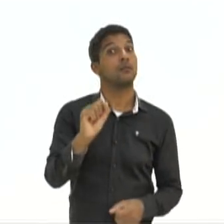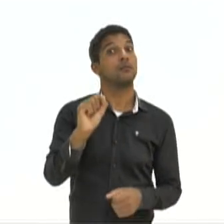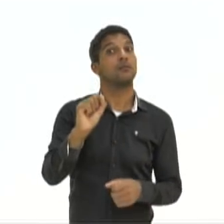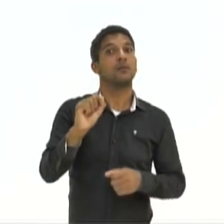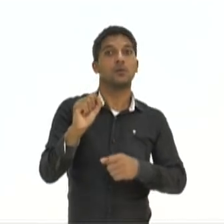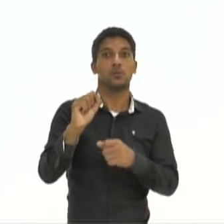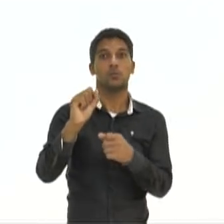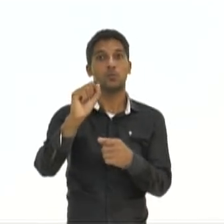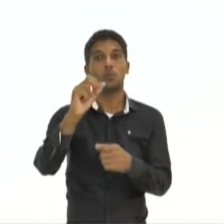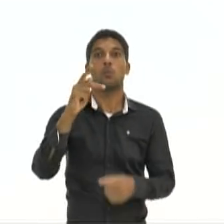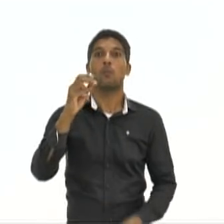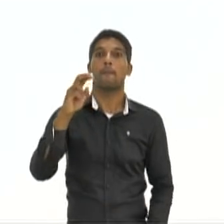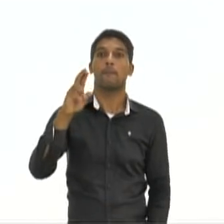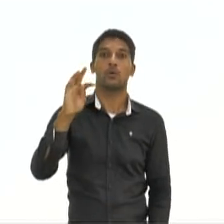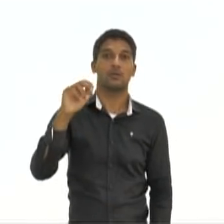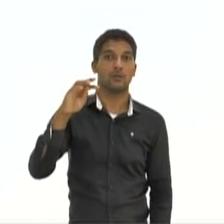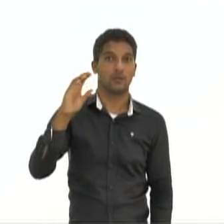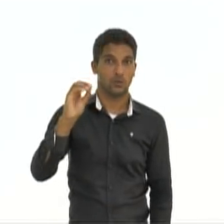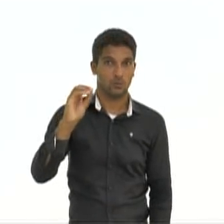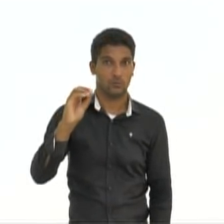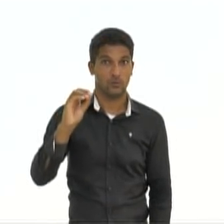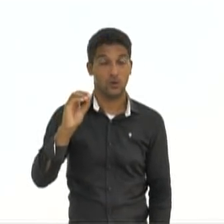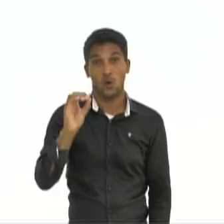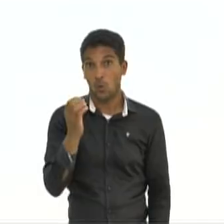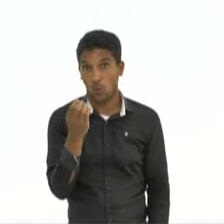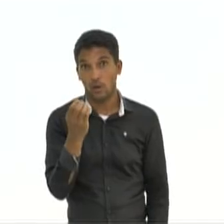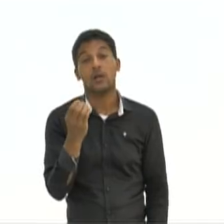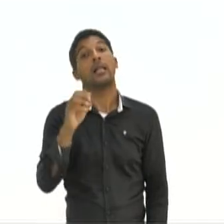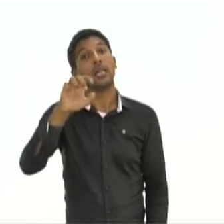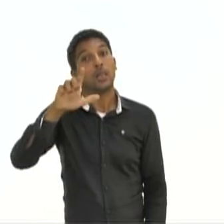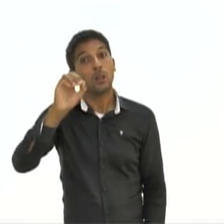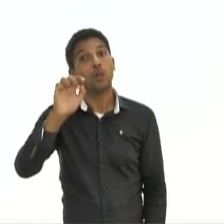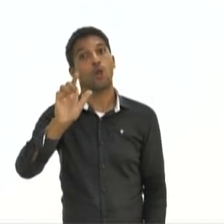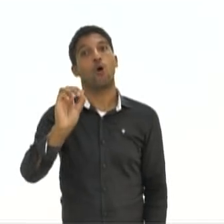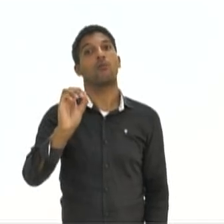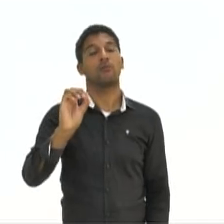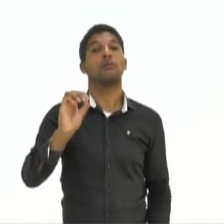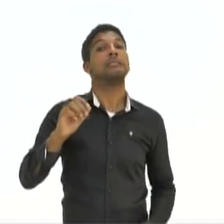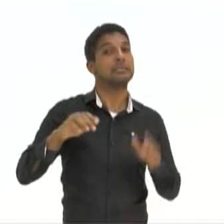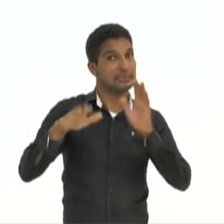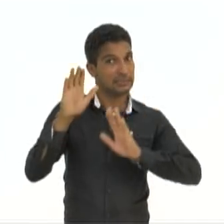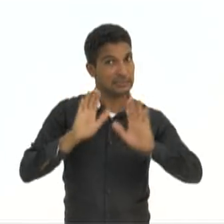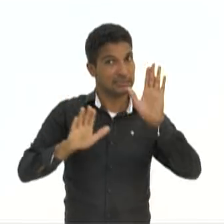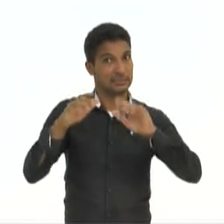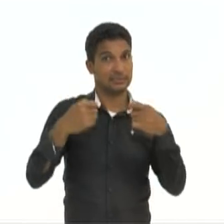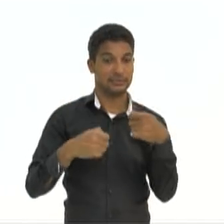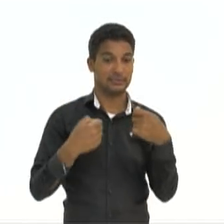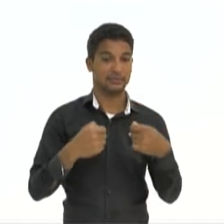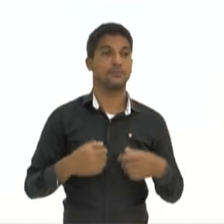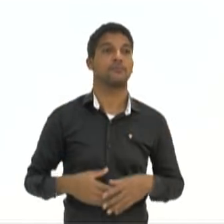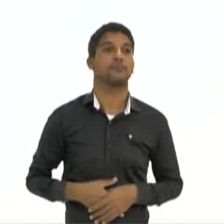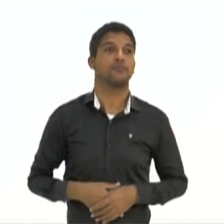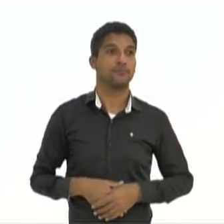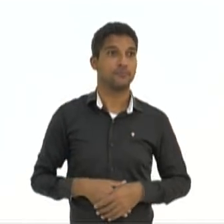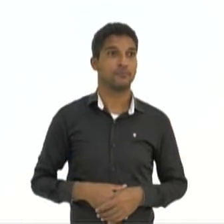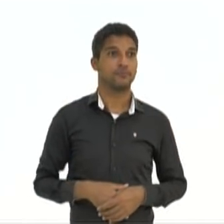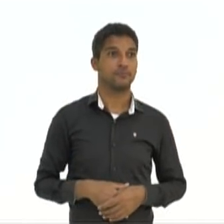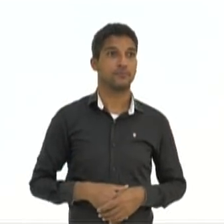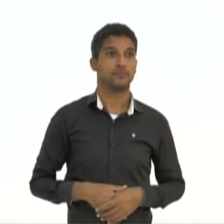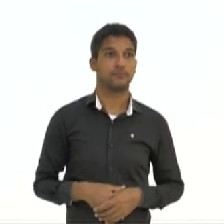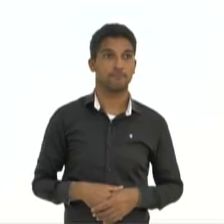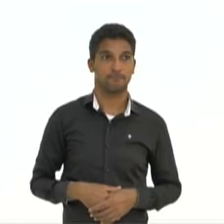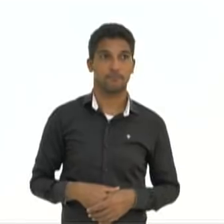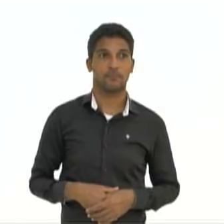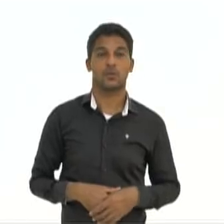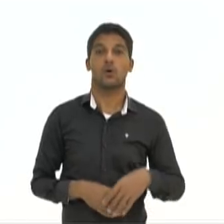posposto ao verbo. Então, volte logo, vírgula, porque amanhã será tarde. Por causa que amanhã será tarde, tem uma ideia de causa,